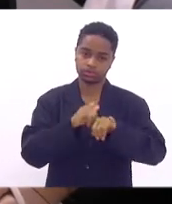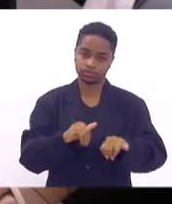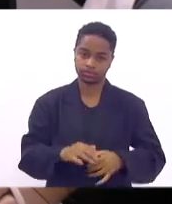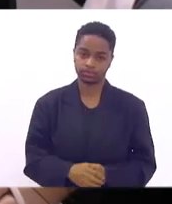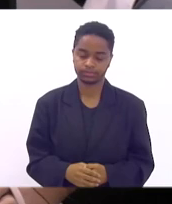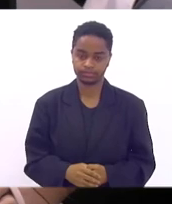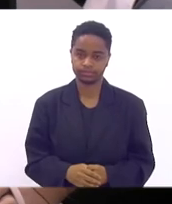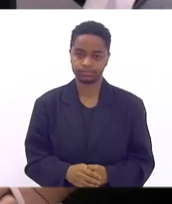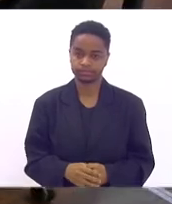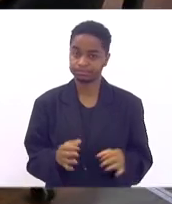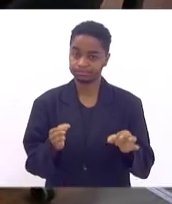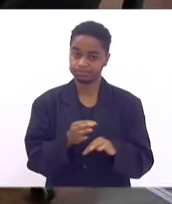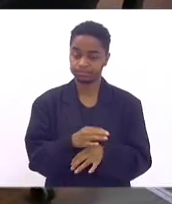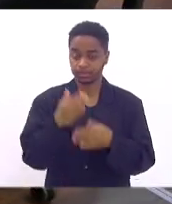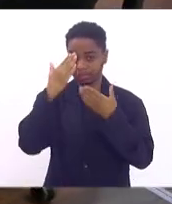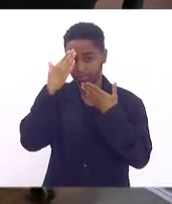Obrigada.